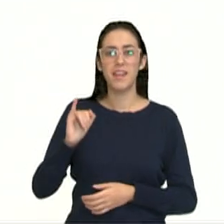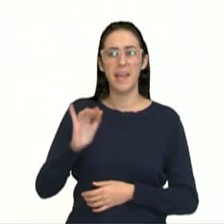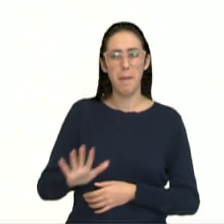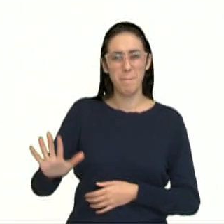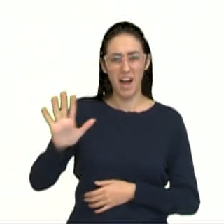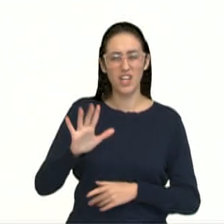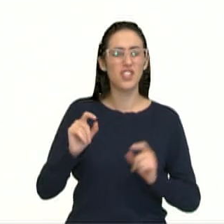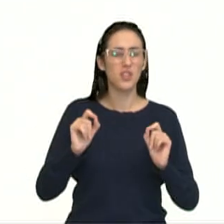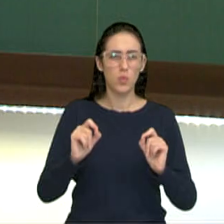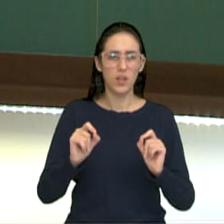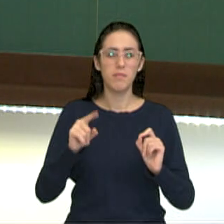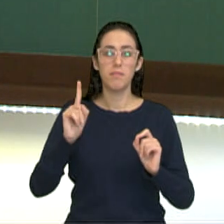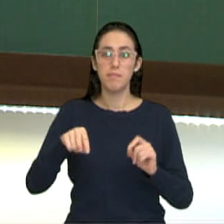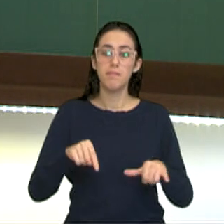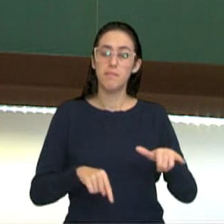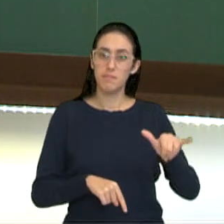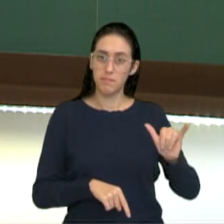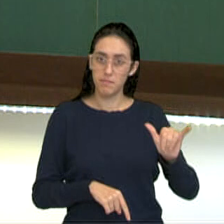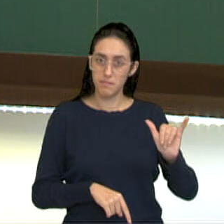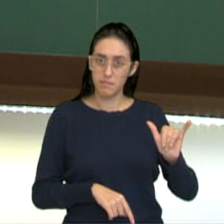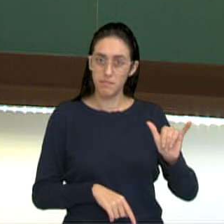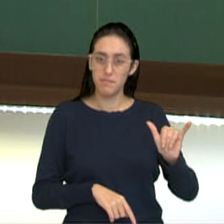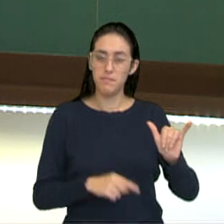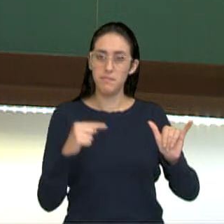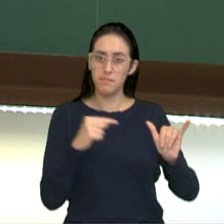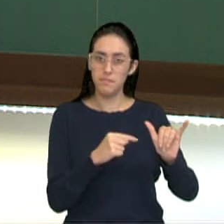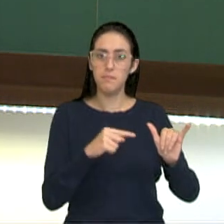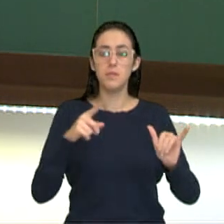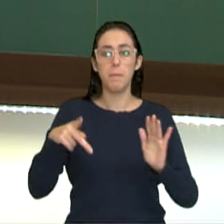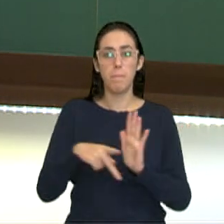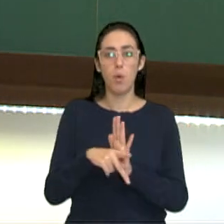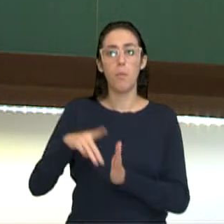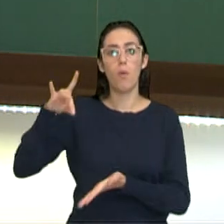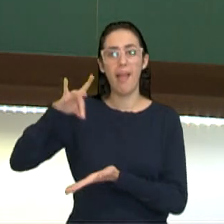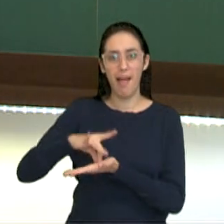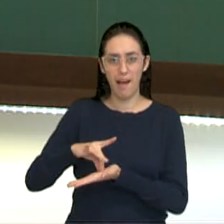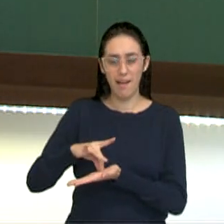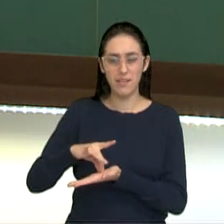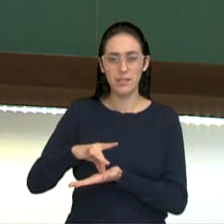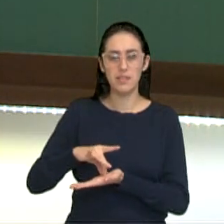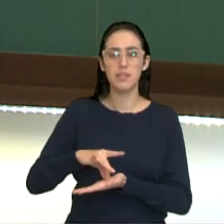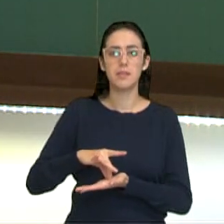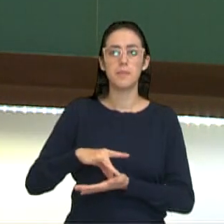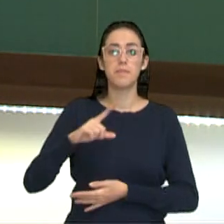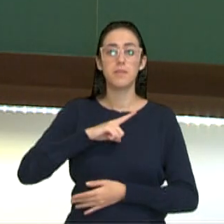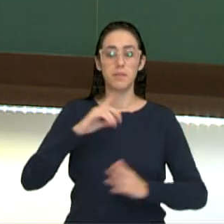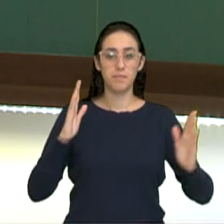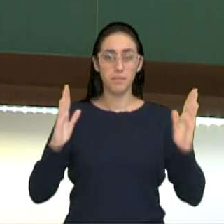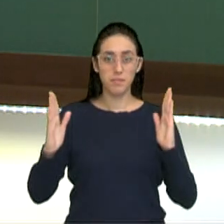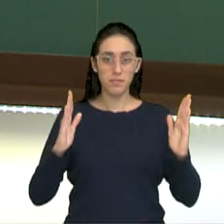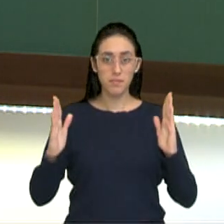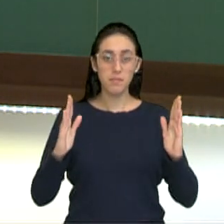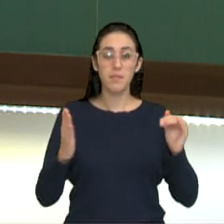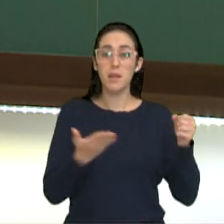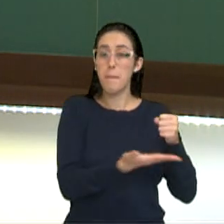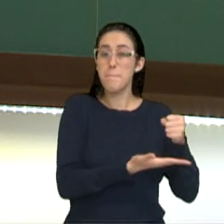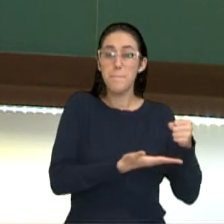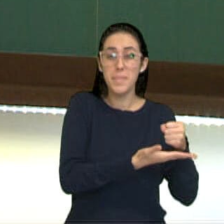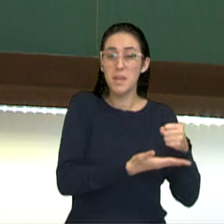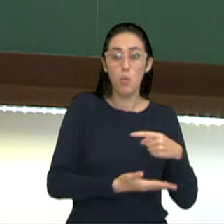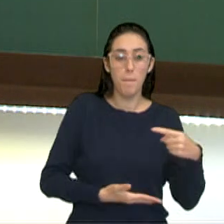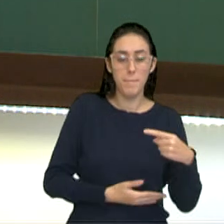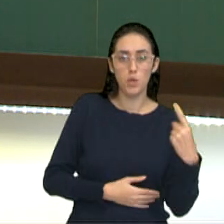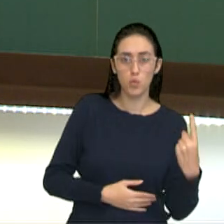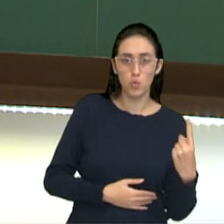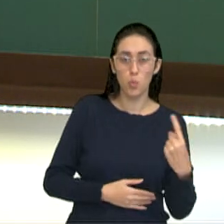tenho que o y, né, pertence aos reais, tal que o meu intervalo mínimo é -1